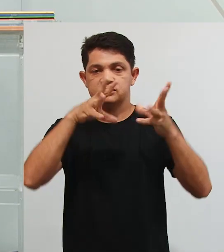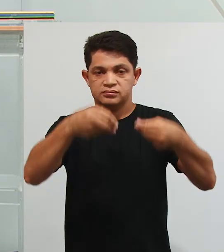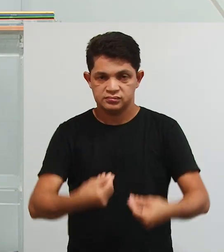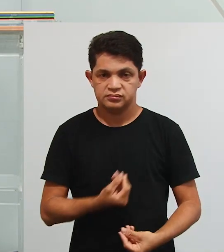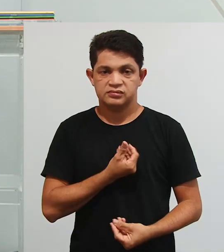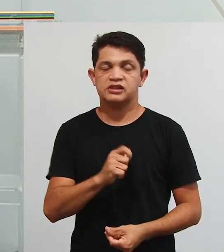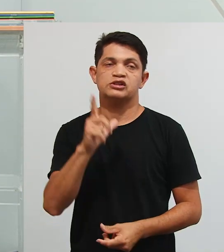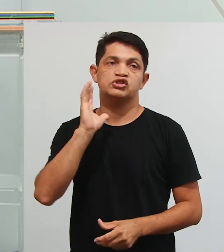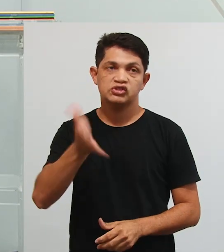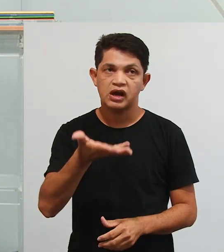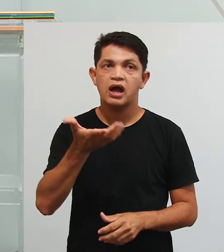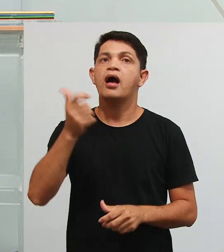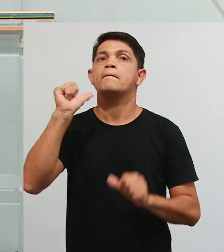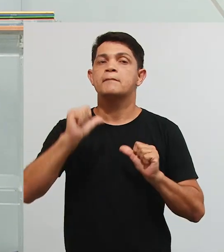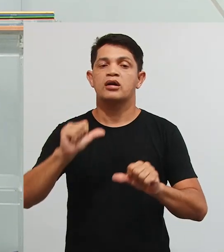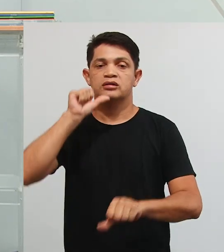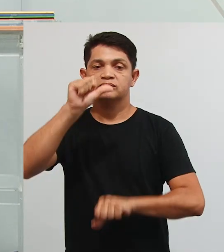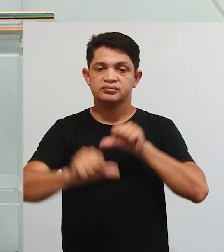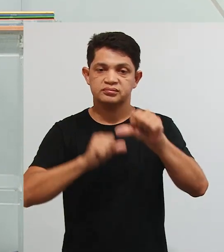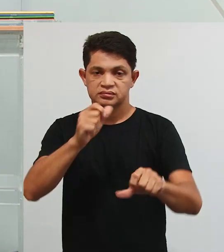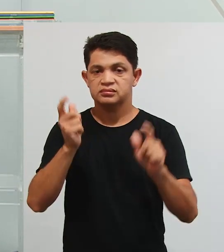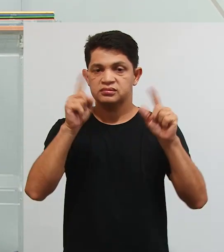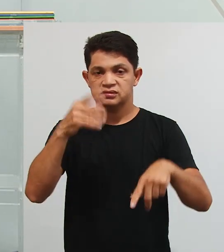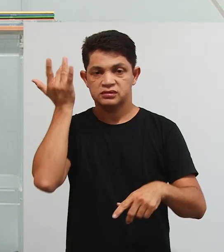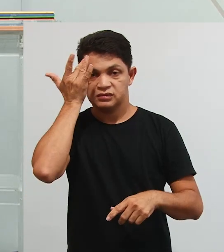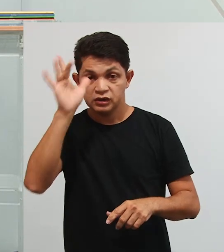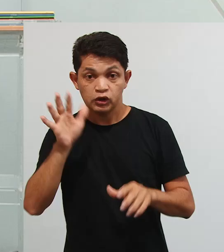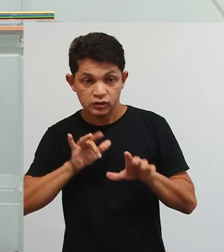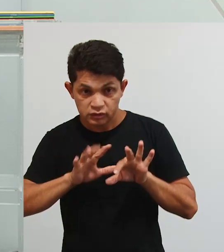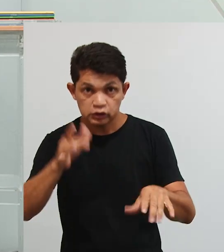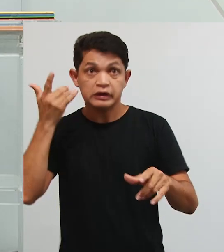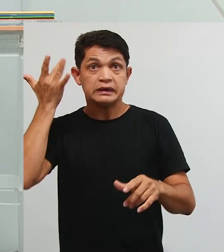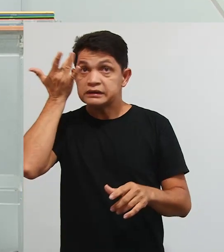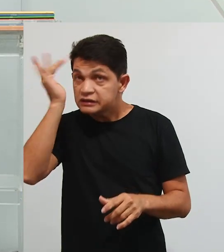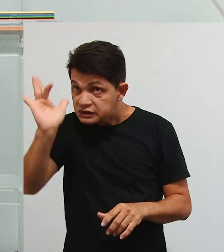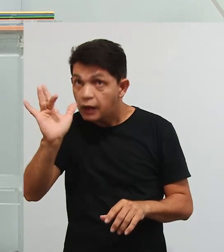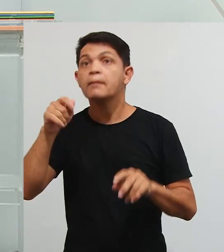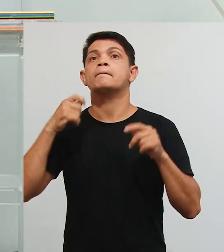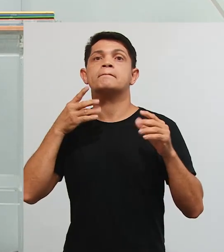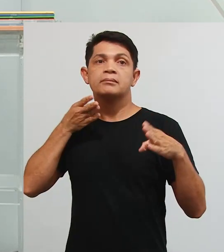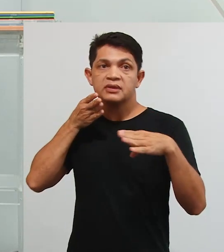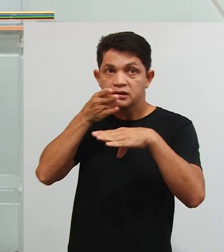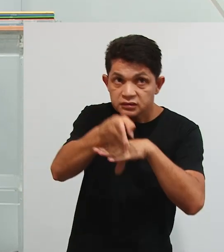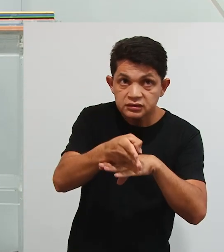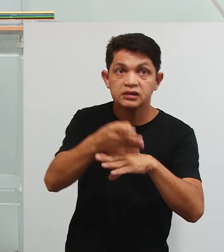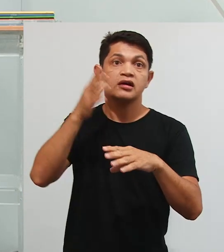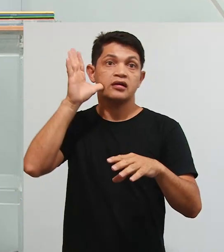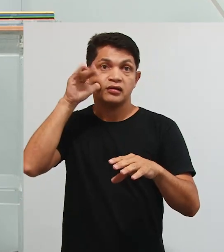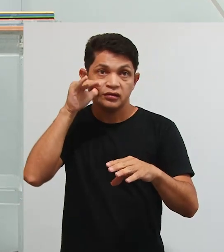como já foi tratado em outros episódios, e se você não sabe, corre lá e assiste os outros episódios.